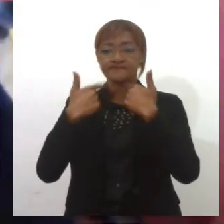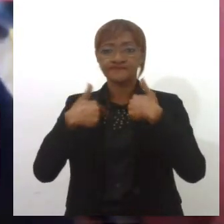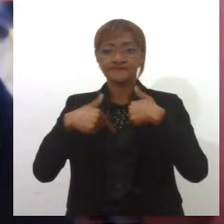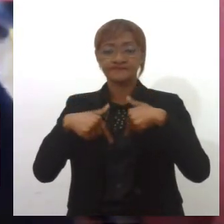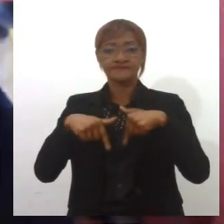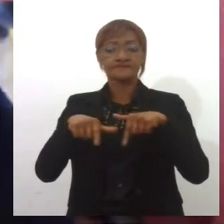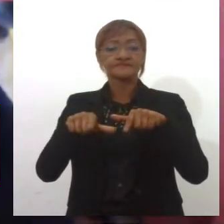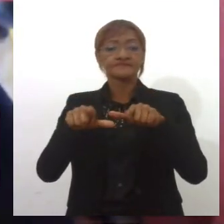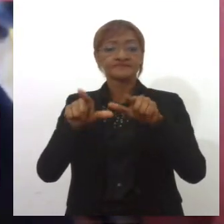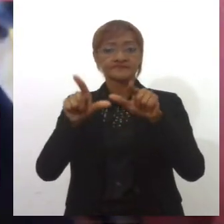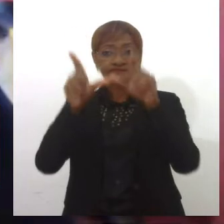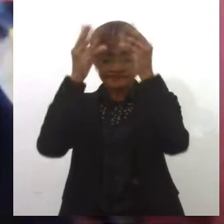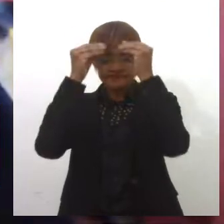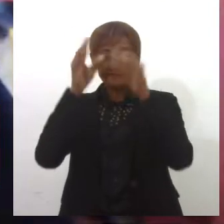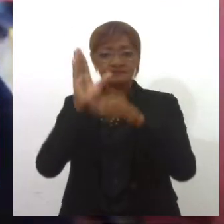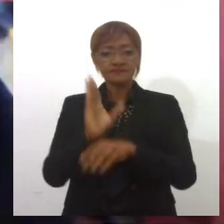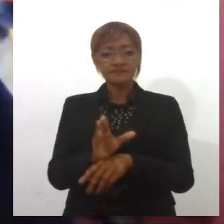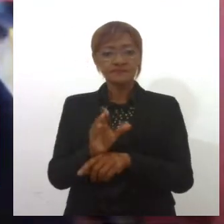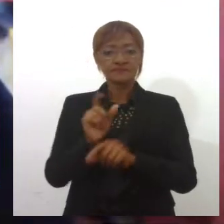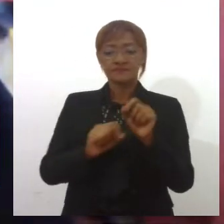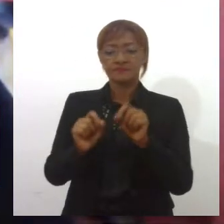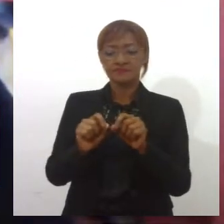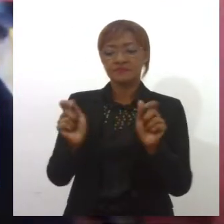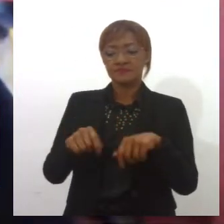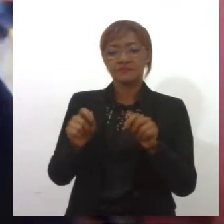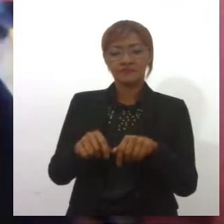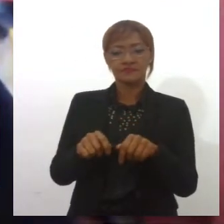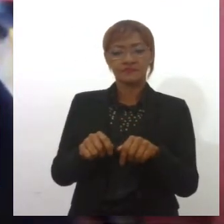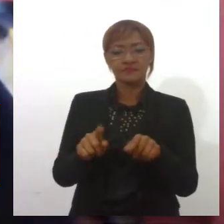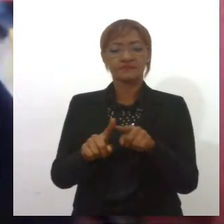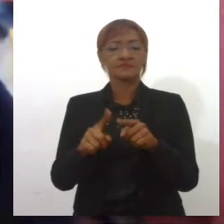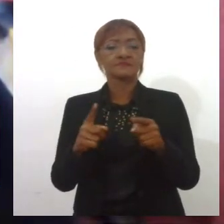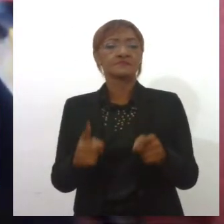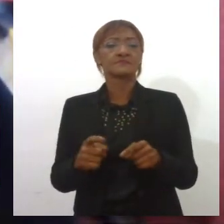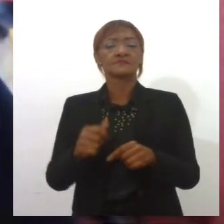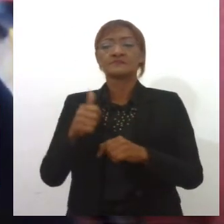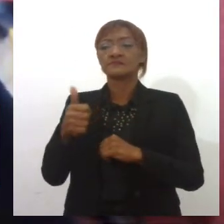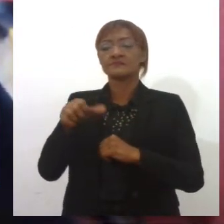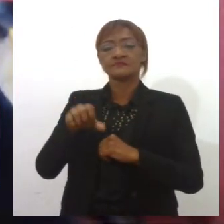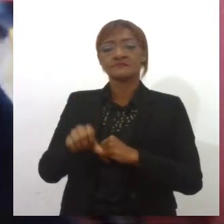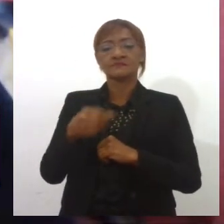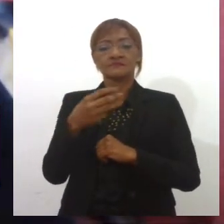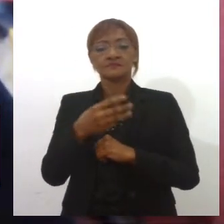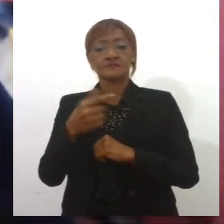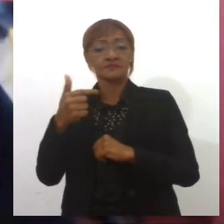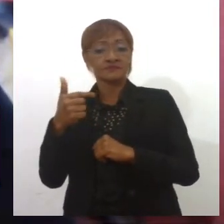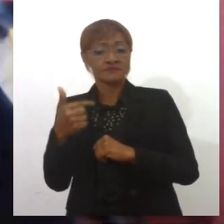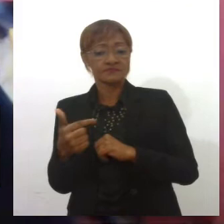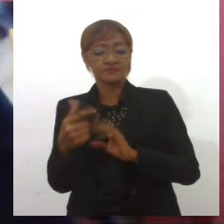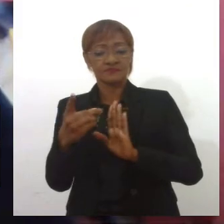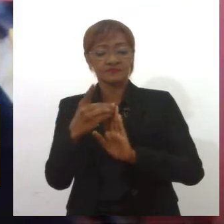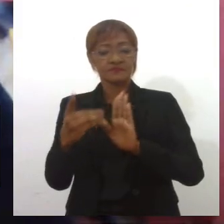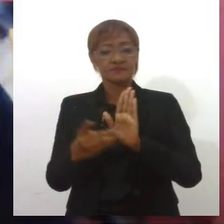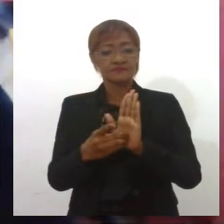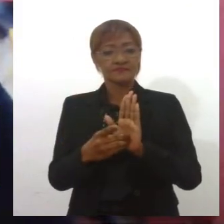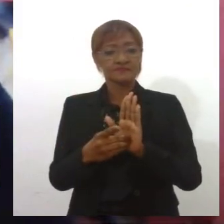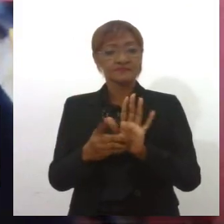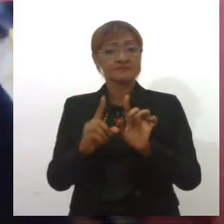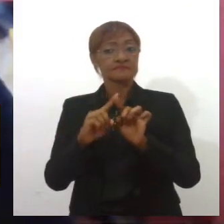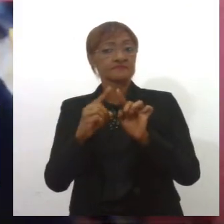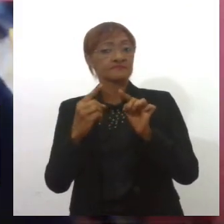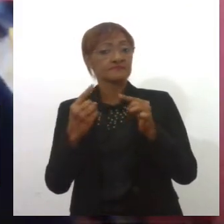então se utilizava disso. Aí, em 1932, é um decreto, né? Mas esse decreto depois ele